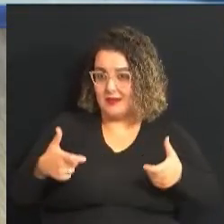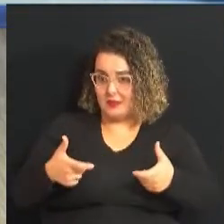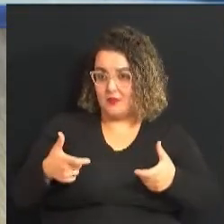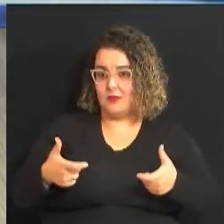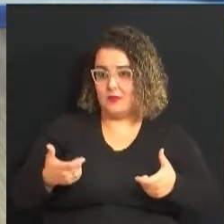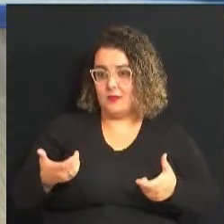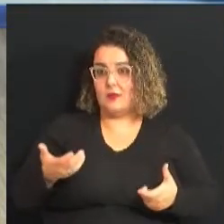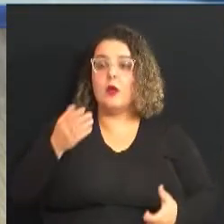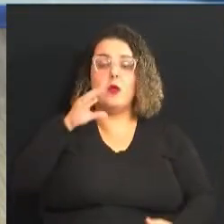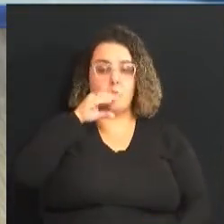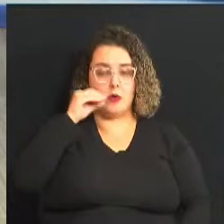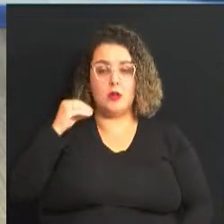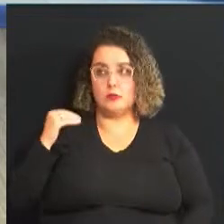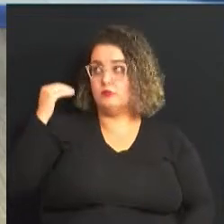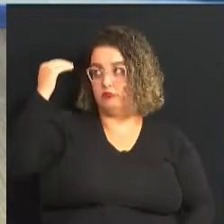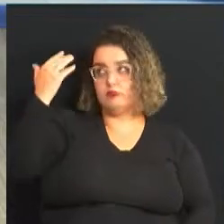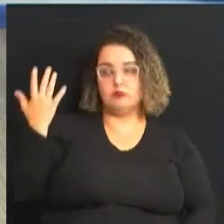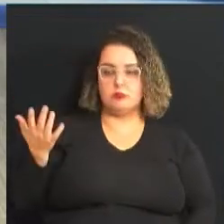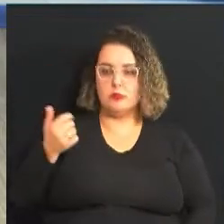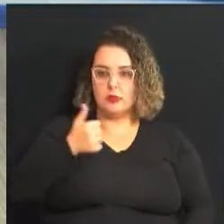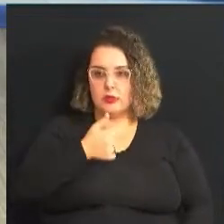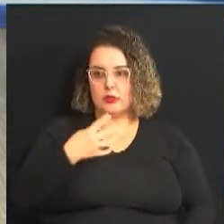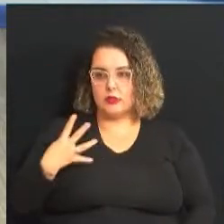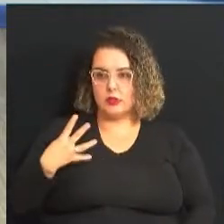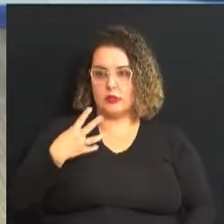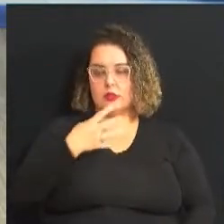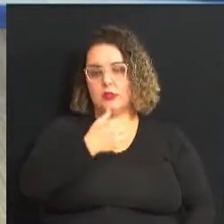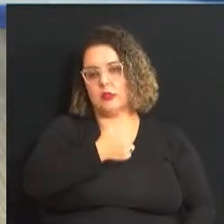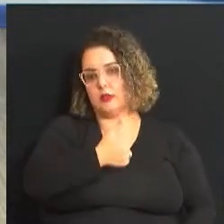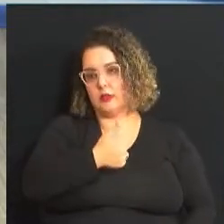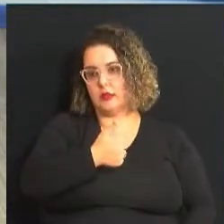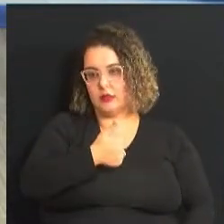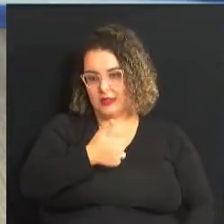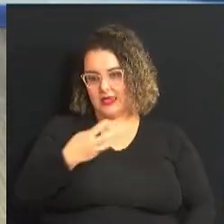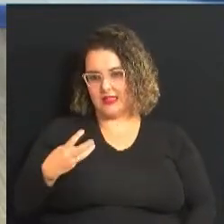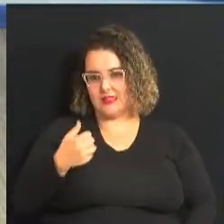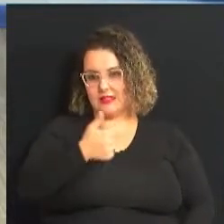uma adolescente aí, 13, 14 anos, como que é?